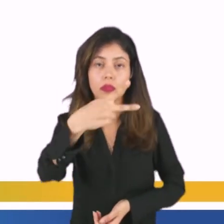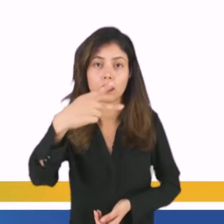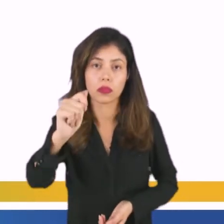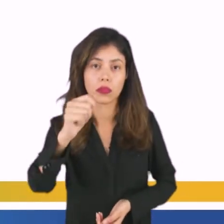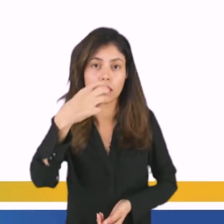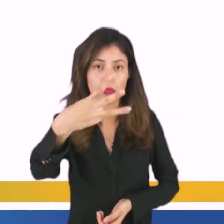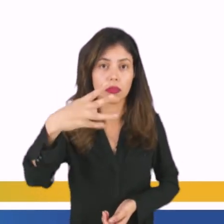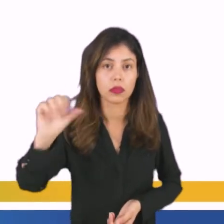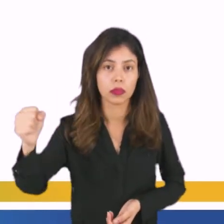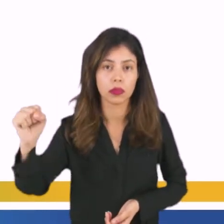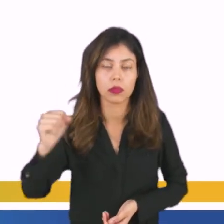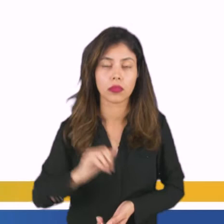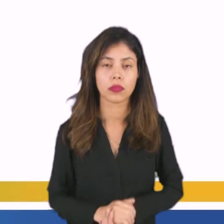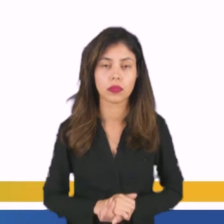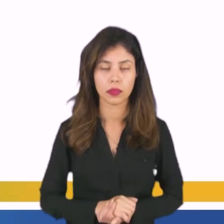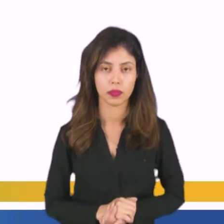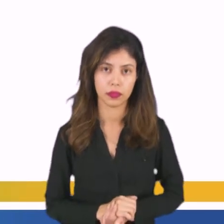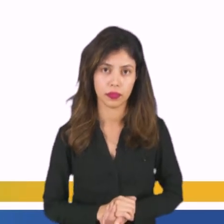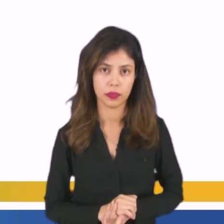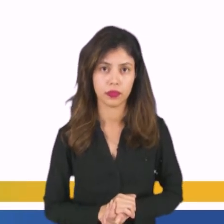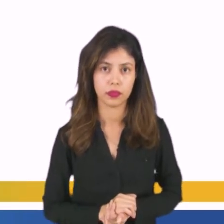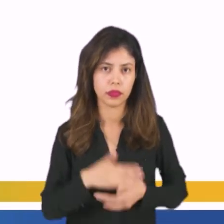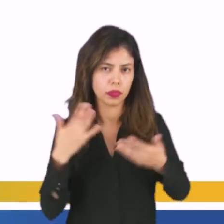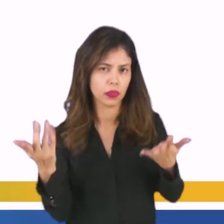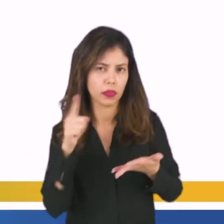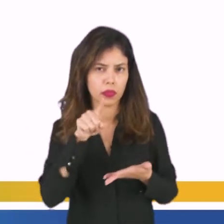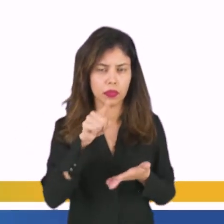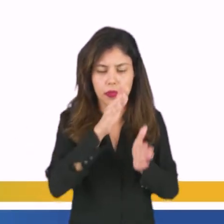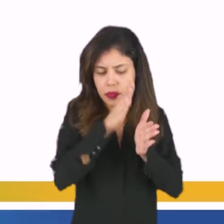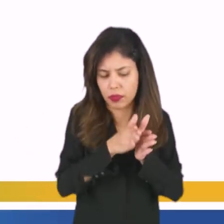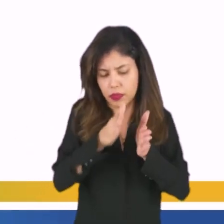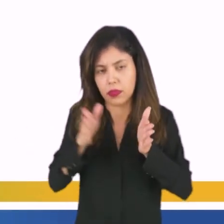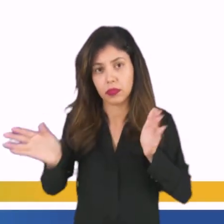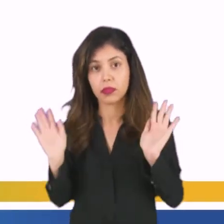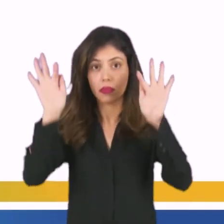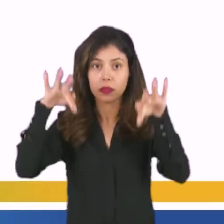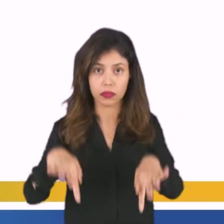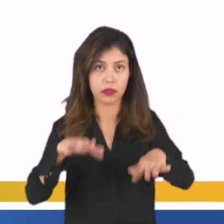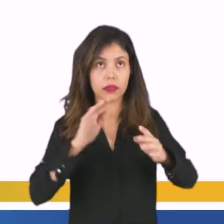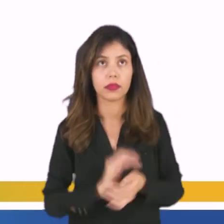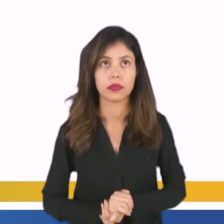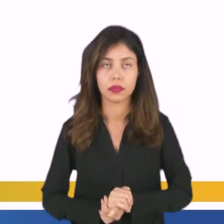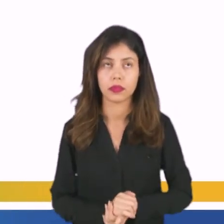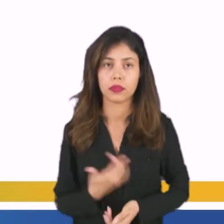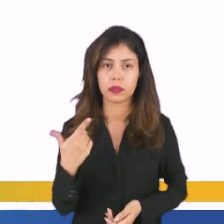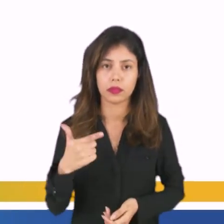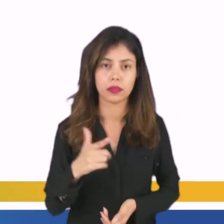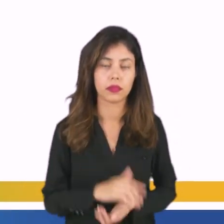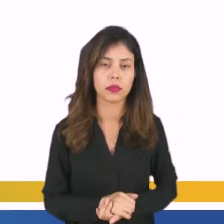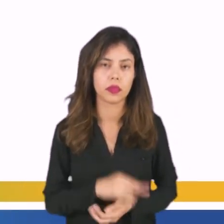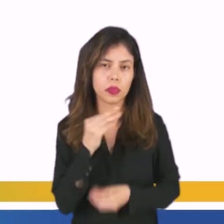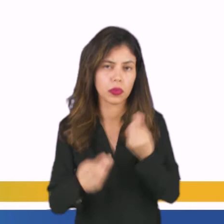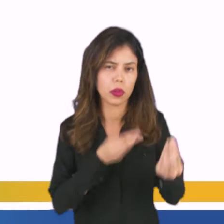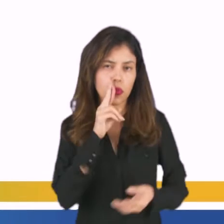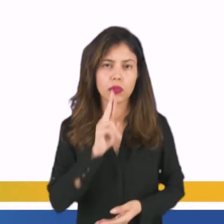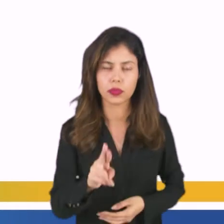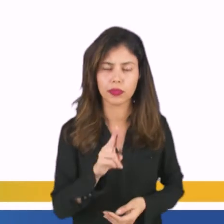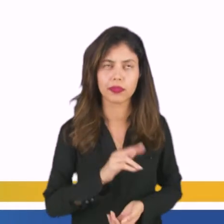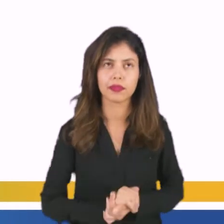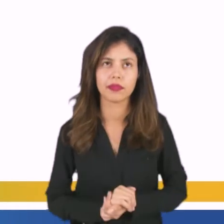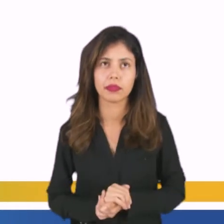da PA 3 e 8. E aí ela vai tender para o infinito. Como resolver essa